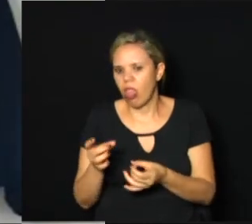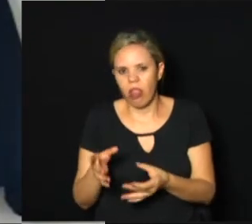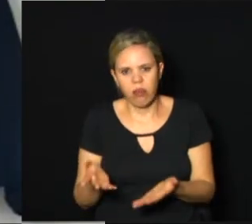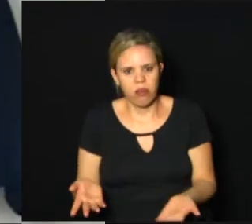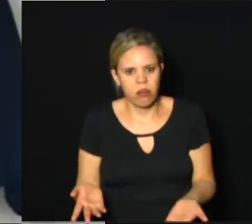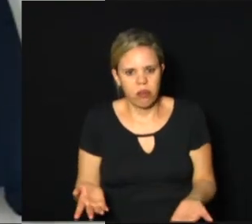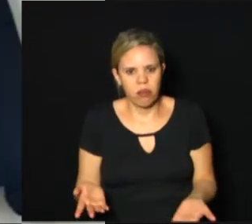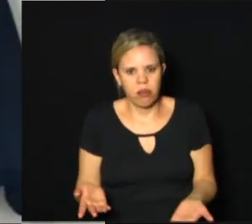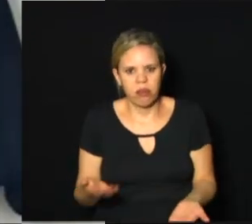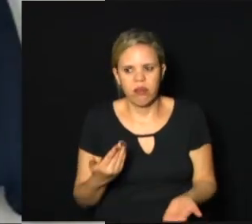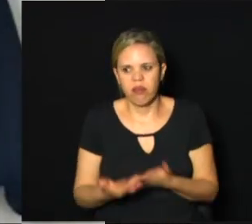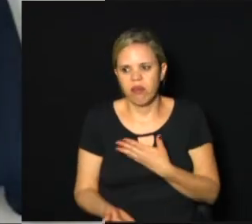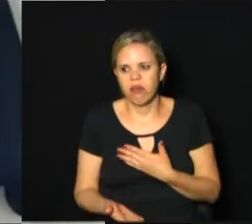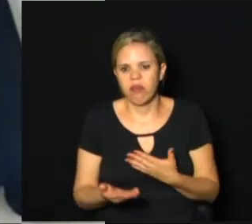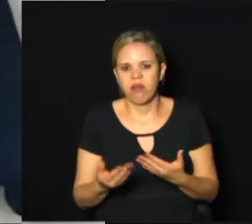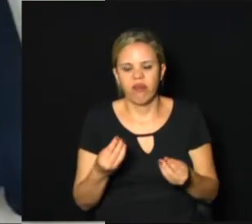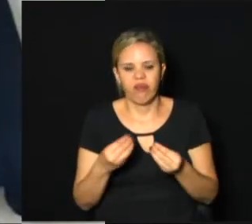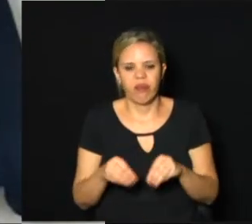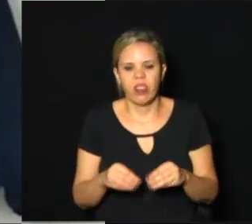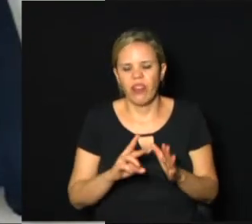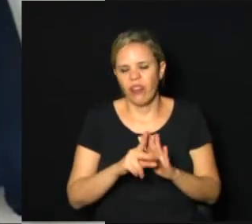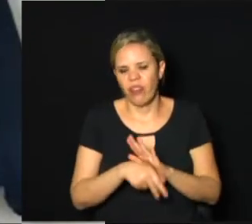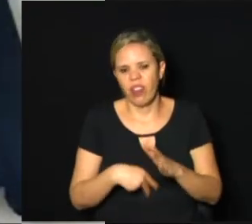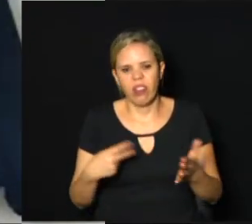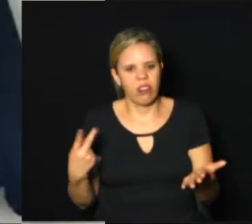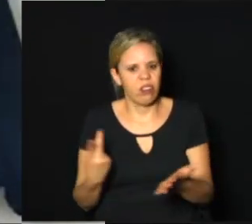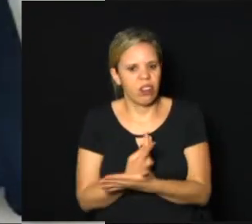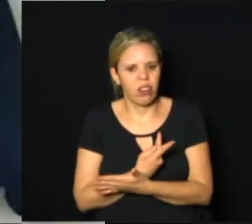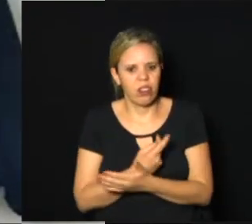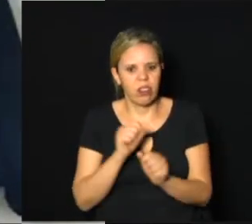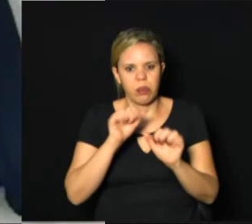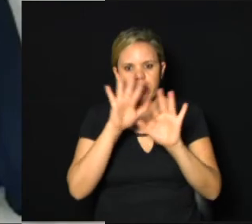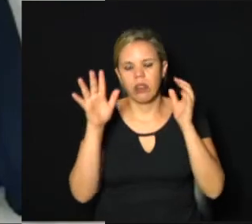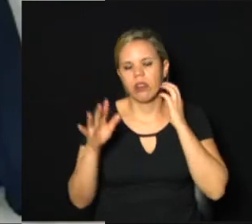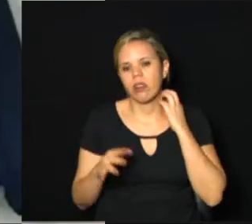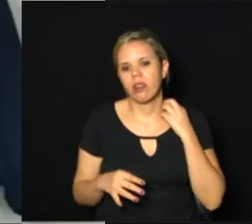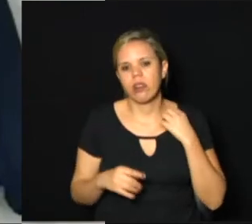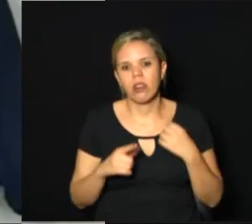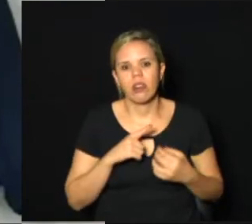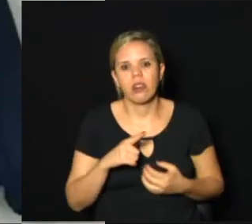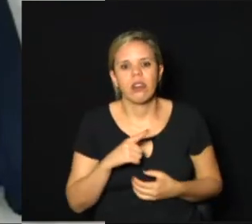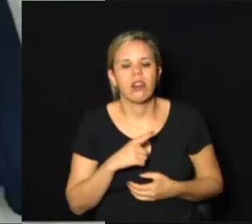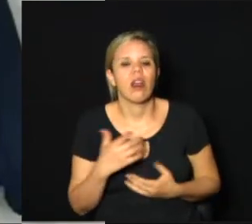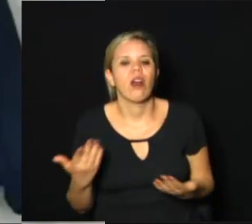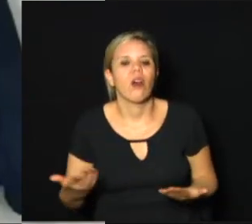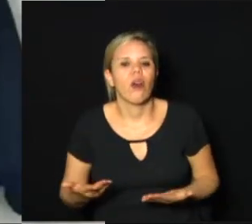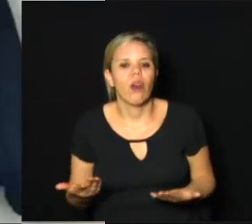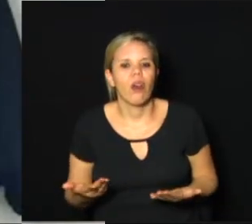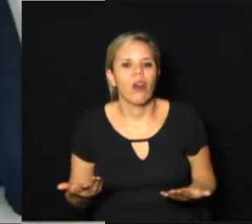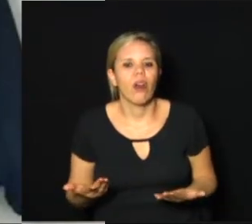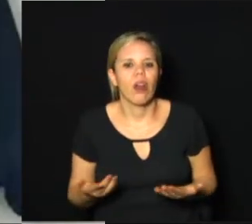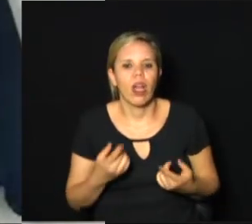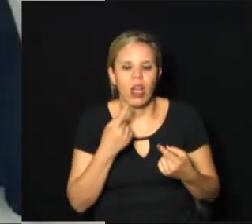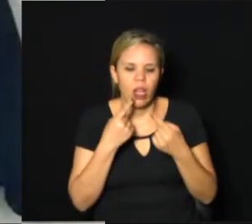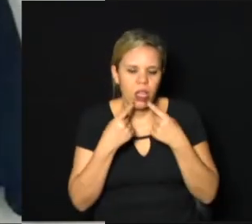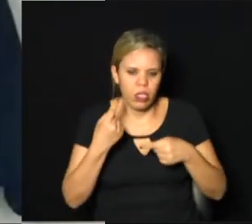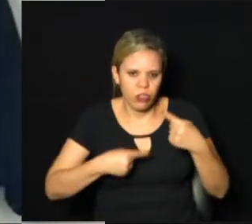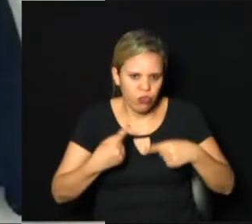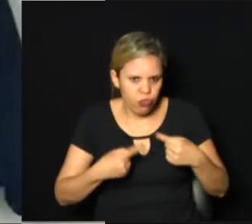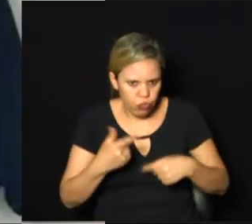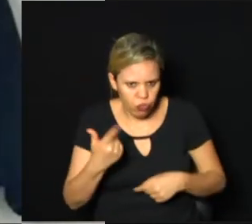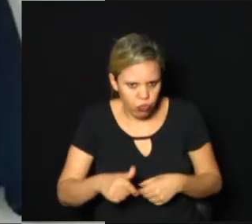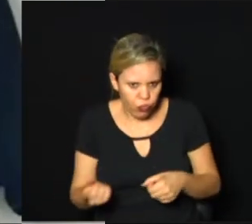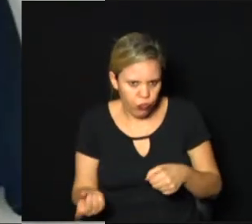comercializados, né, que se perderam. Então, teve vários erros. O que nós temos clareza, viu, é que agora nós estamos rediscutindo essa questão